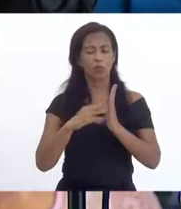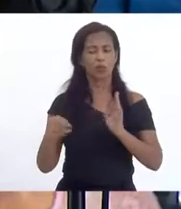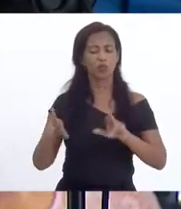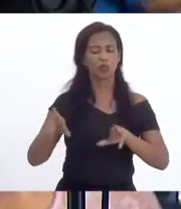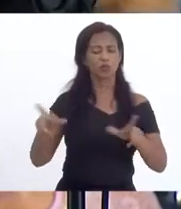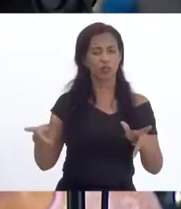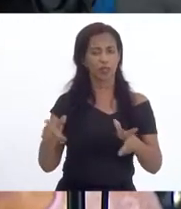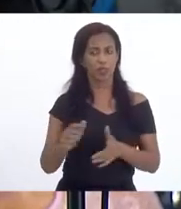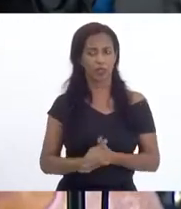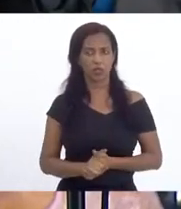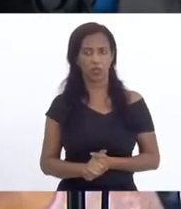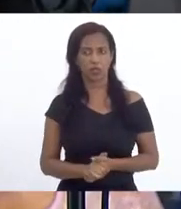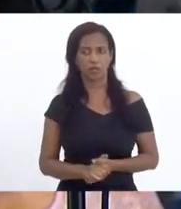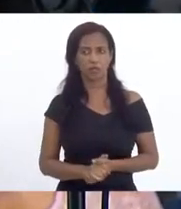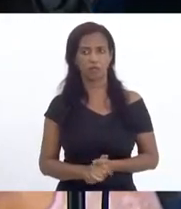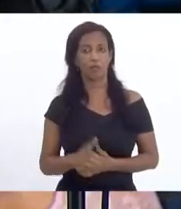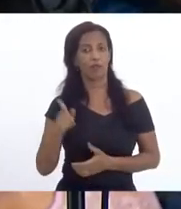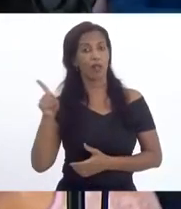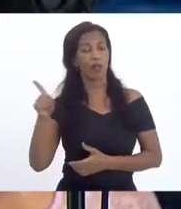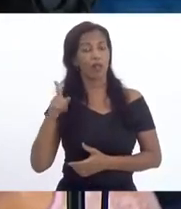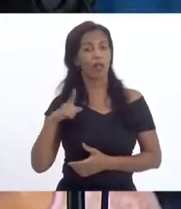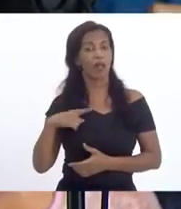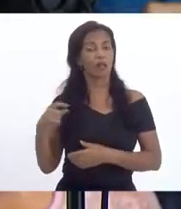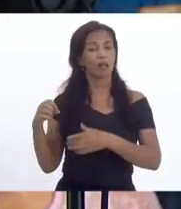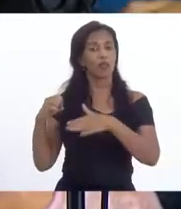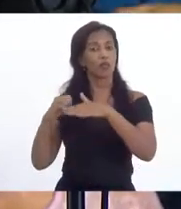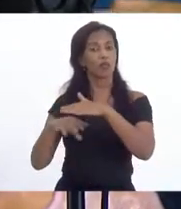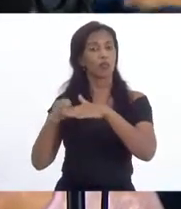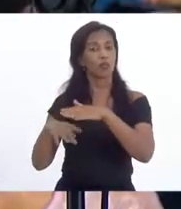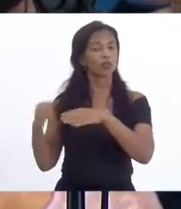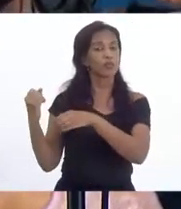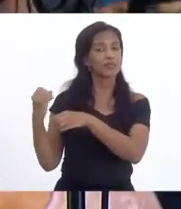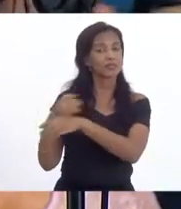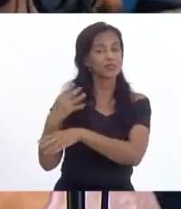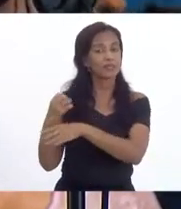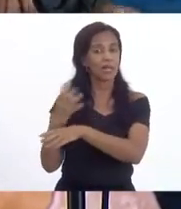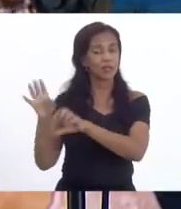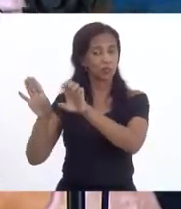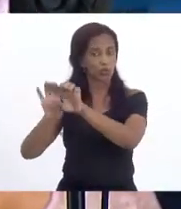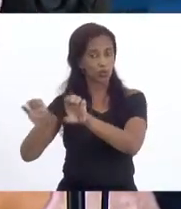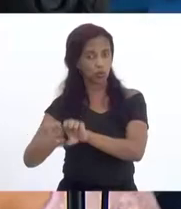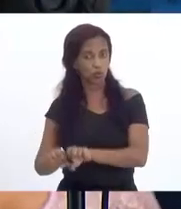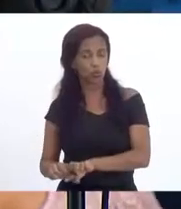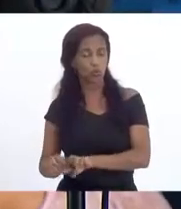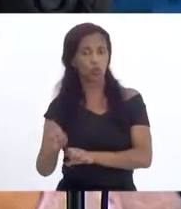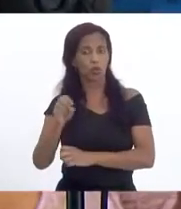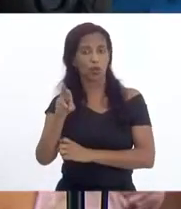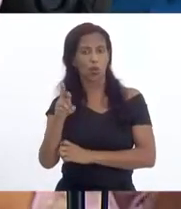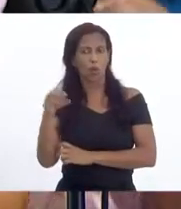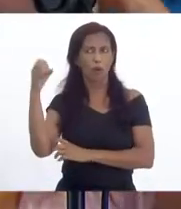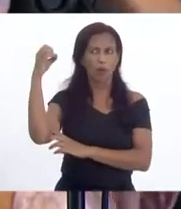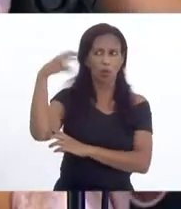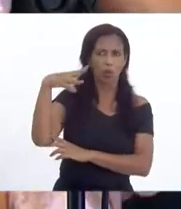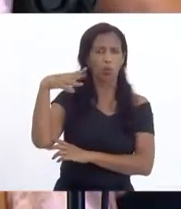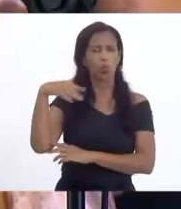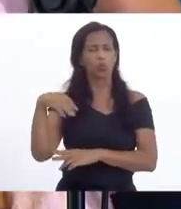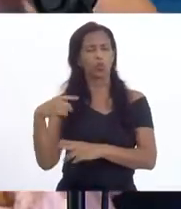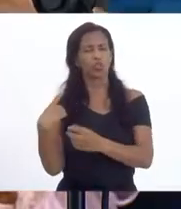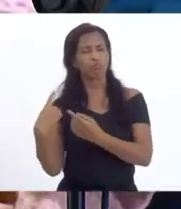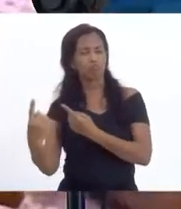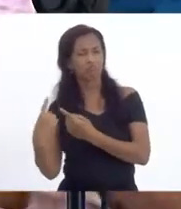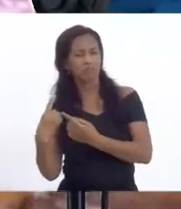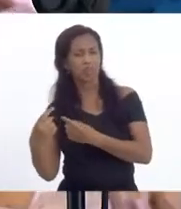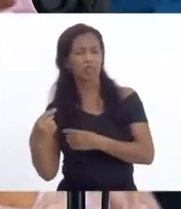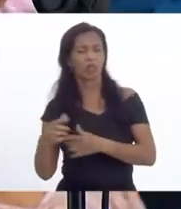aqui. Lá tem o Fundo Cidades para fazer essas questões de infraestrutura urbana, iluminação, pavimentação e